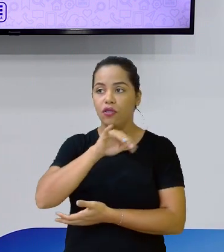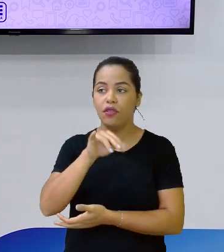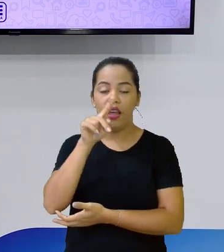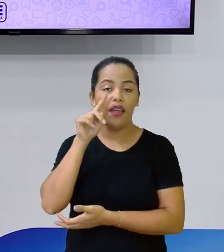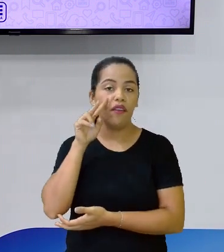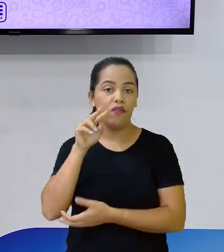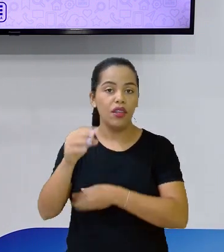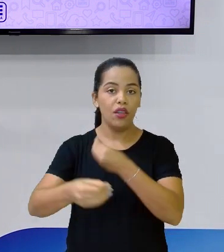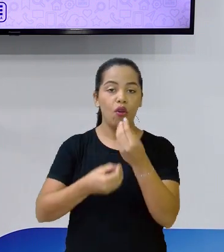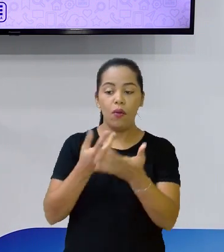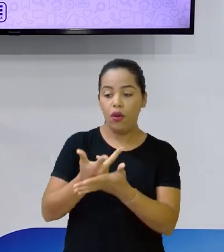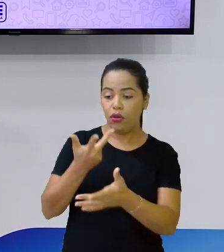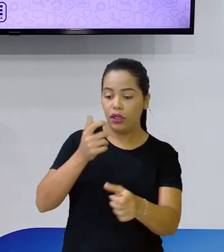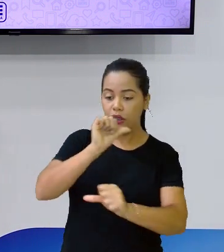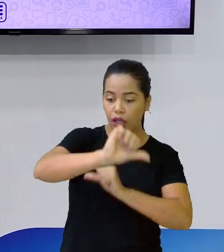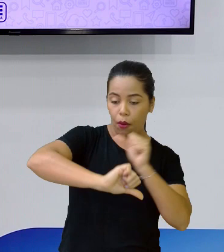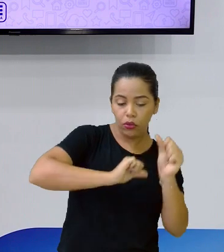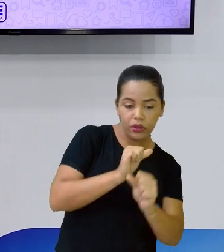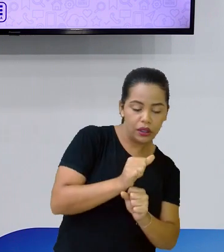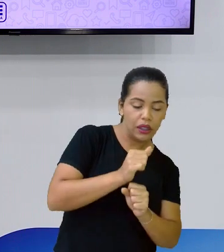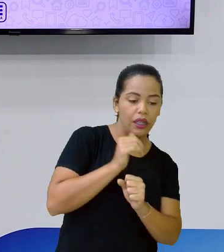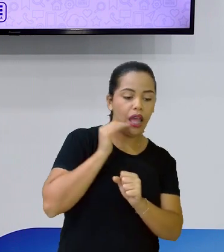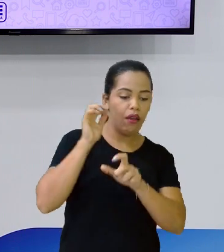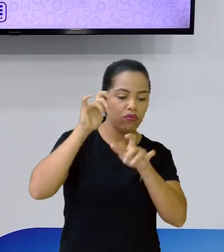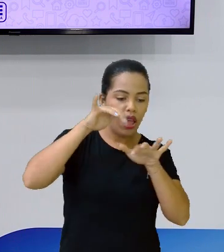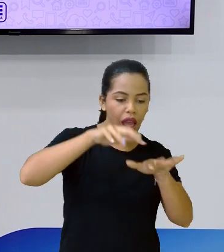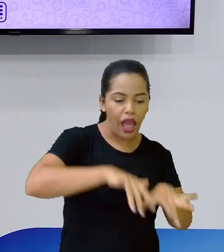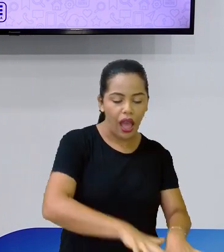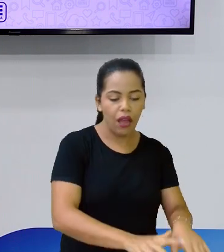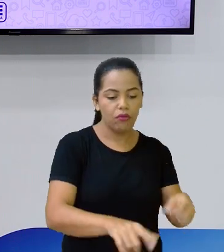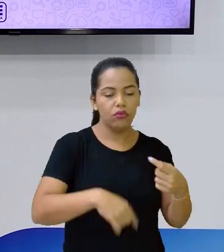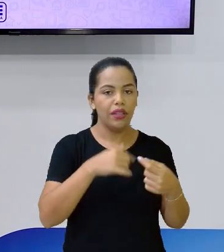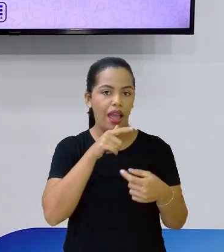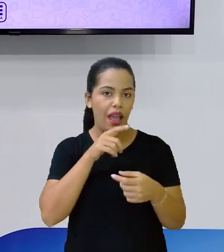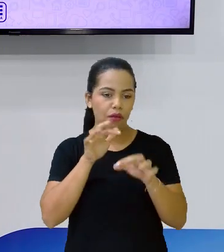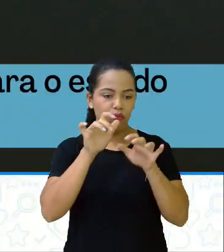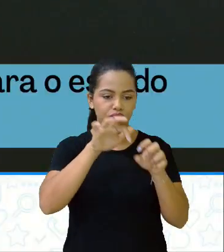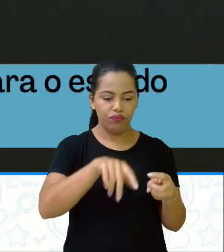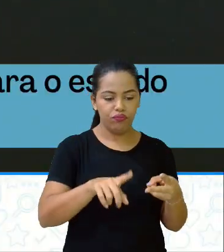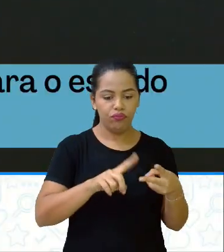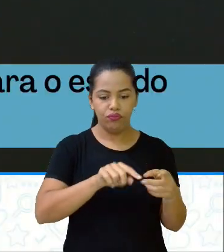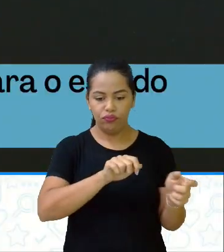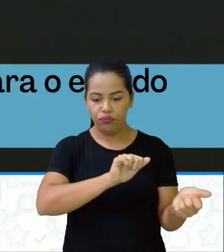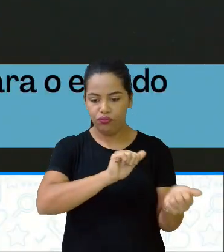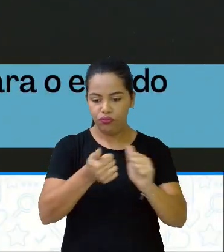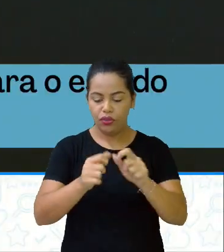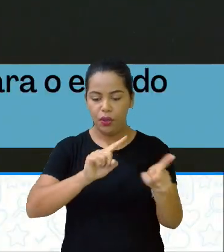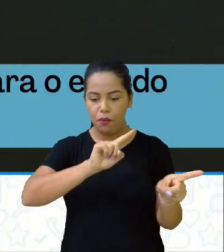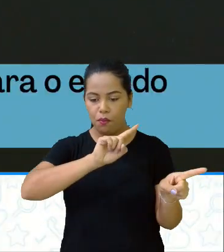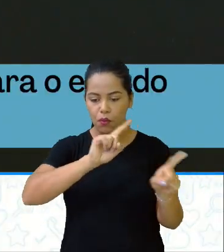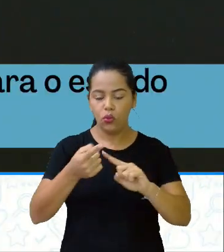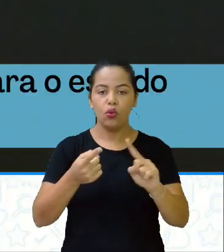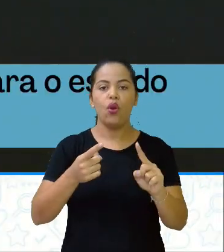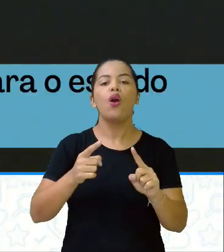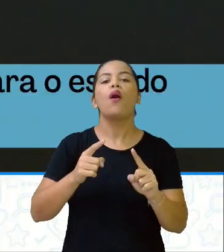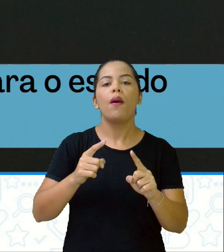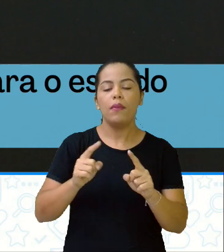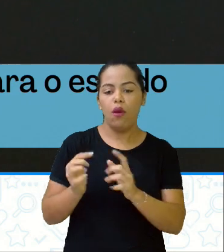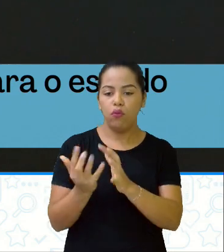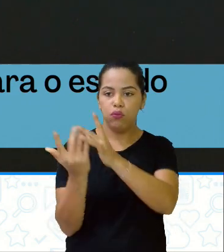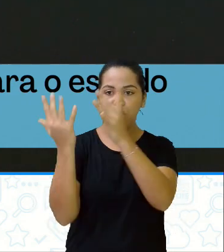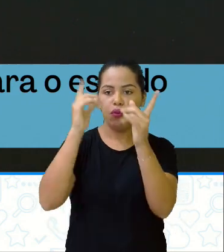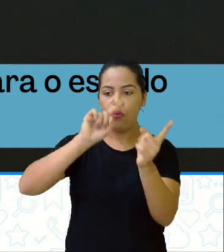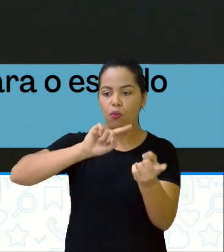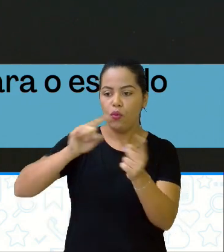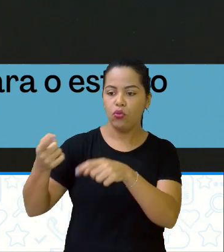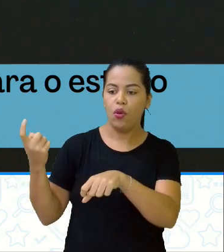de um estado líquido para um estado sólido, que cada um tem um nomezinho. Olha só, vamos dar uma olhada rapidinho. Fusão é a mudança